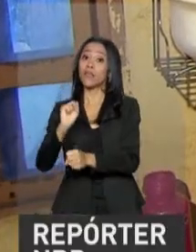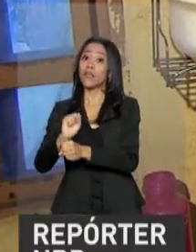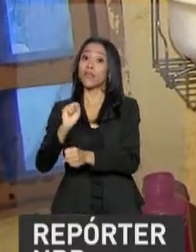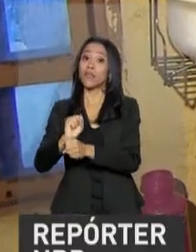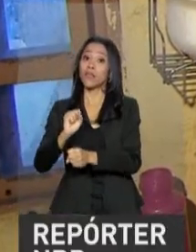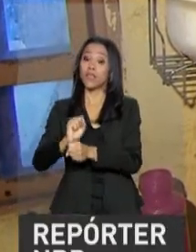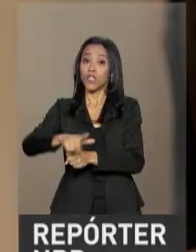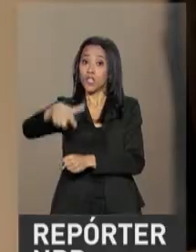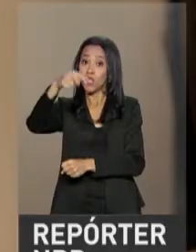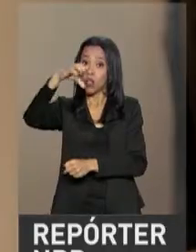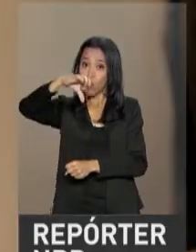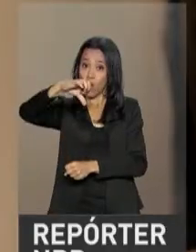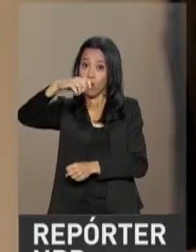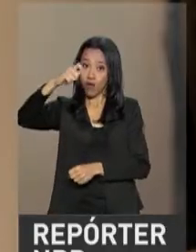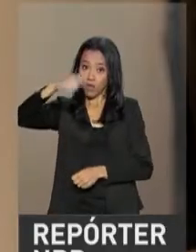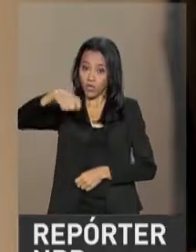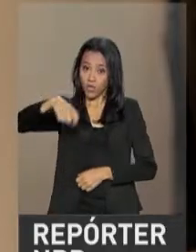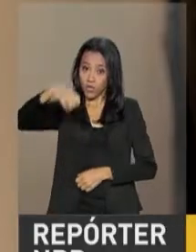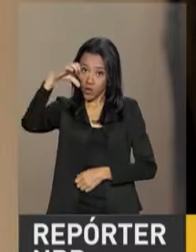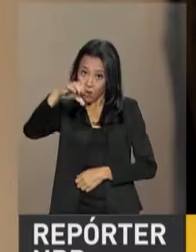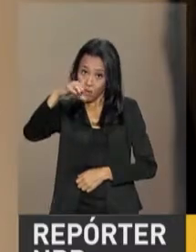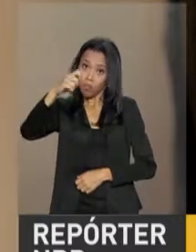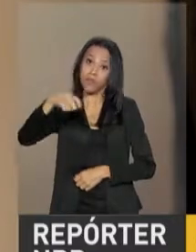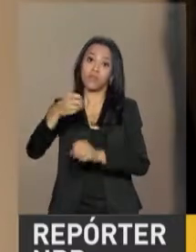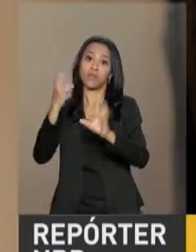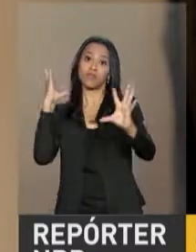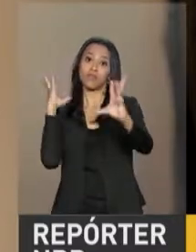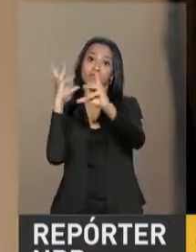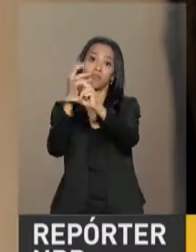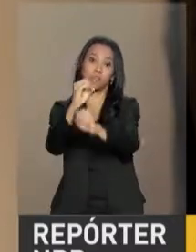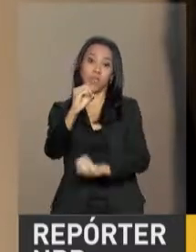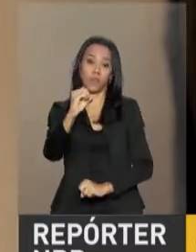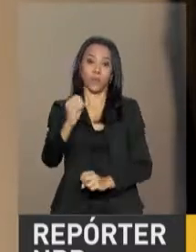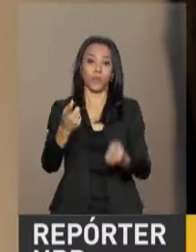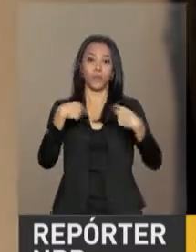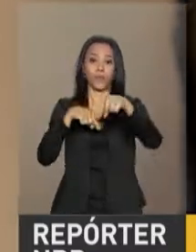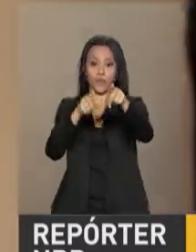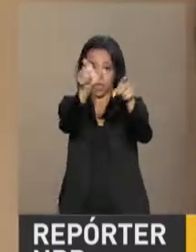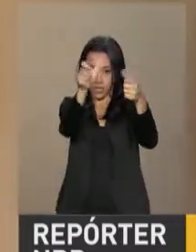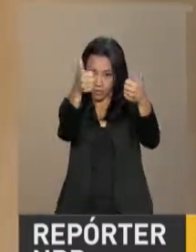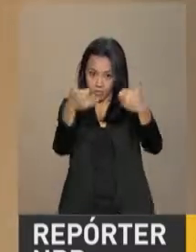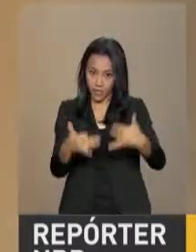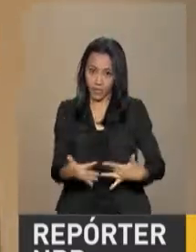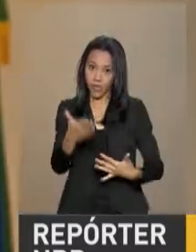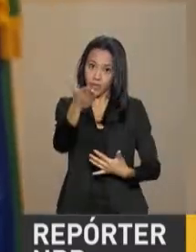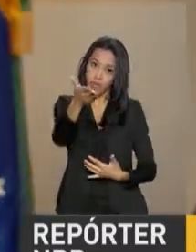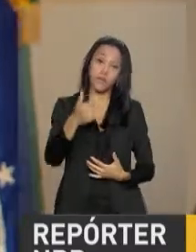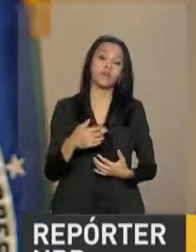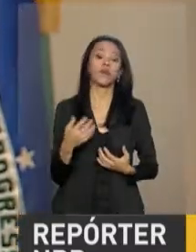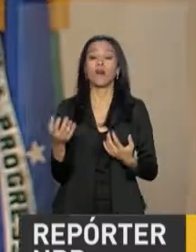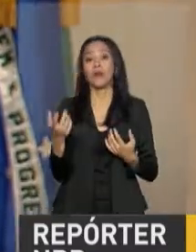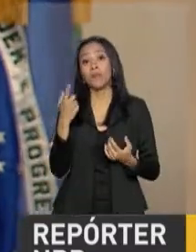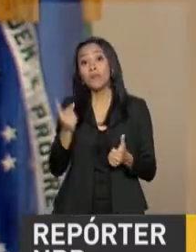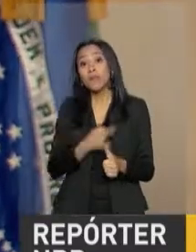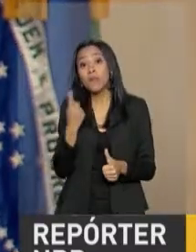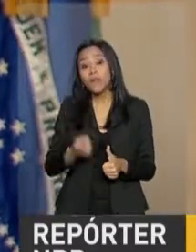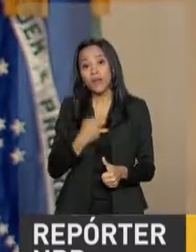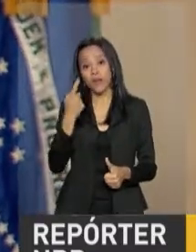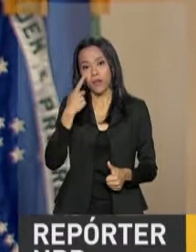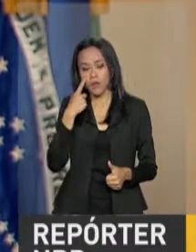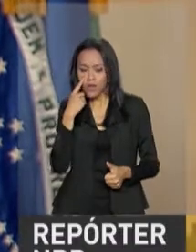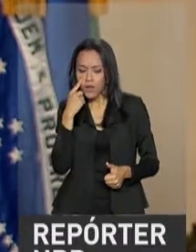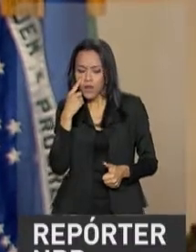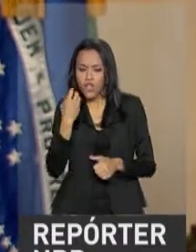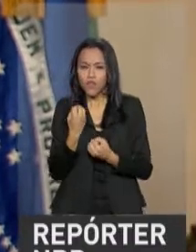gerada a principal medida foi a focalização do programa bolsa família através da verificação da consistência